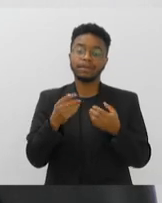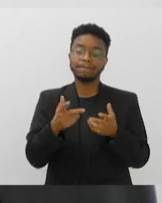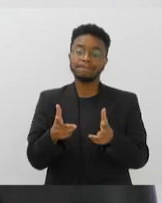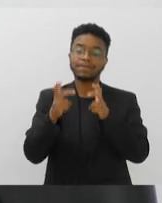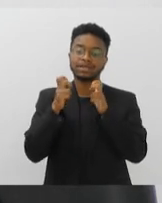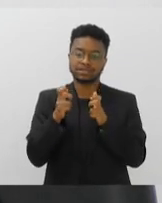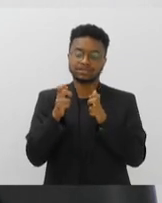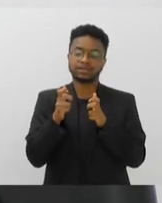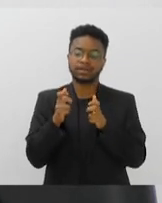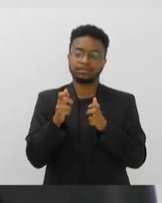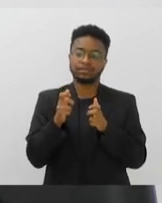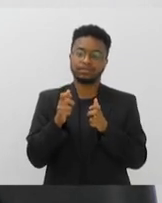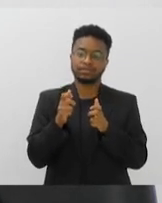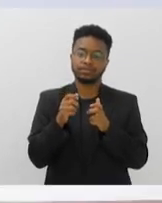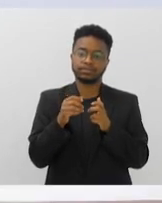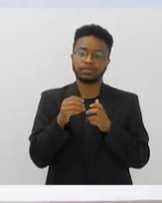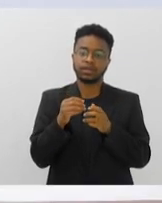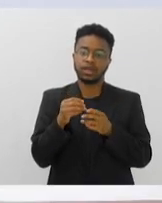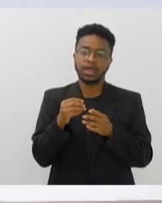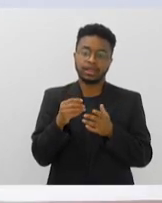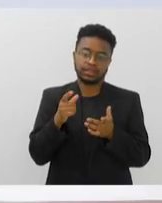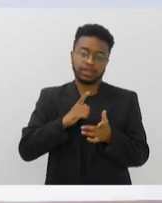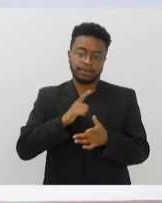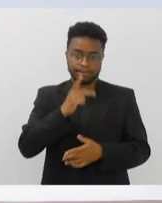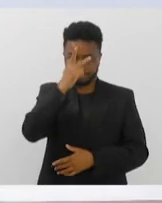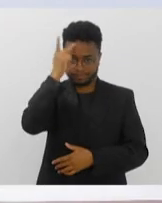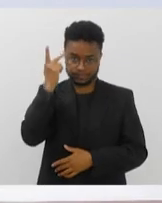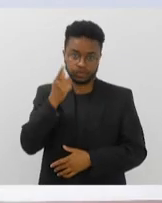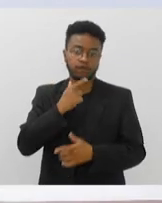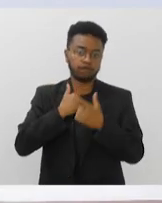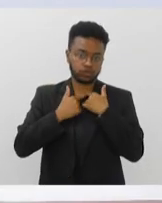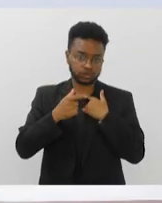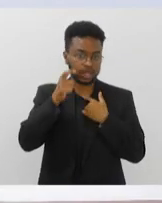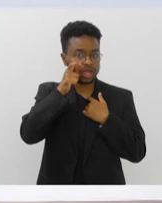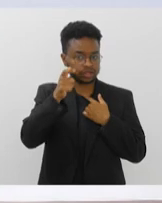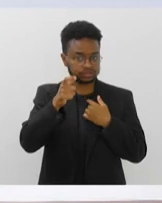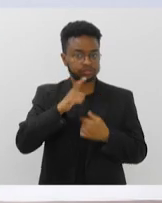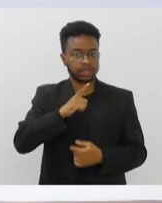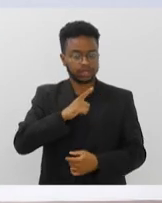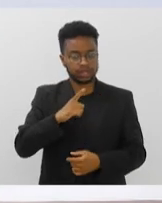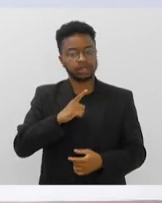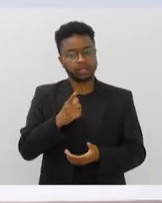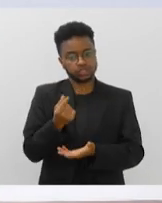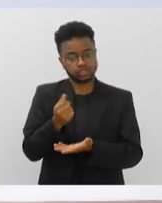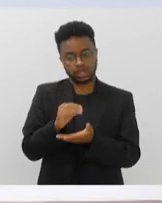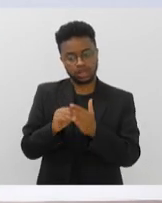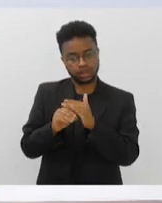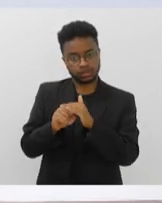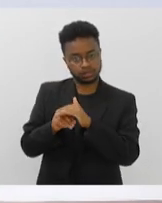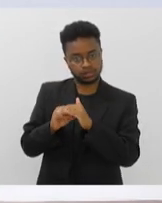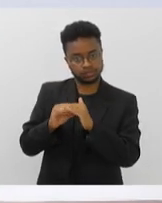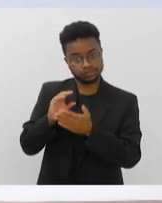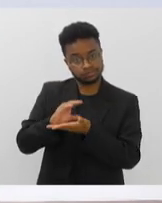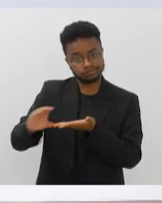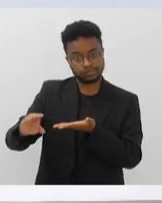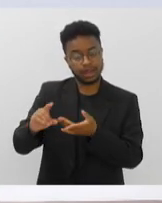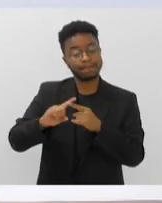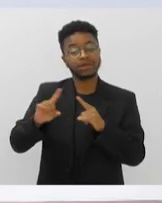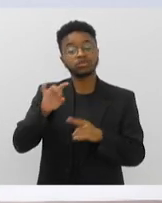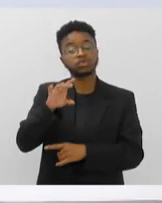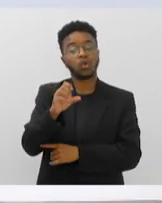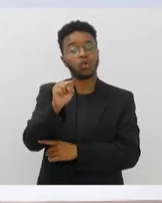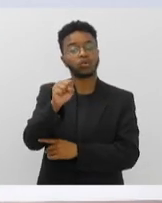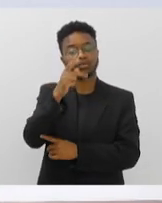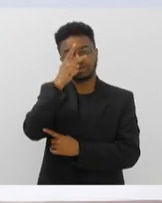e eh eh pessoas interessadas TM recursos entraram só que de oito pessoas